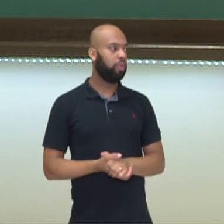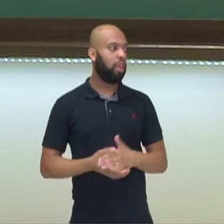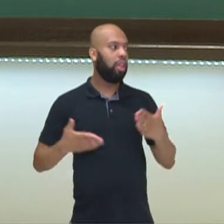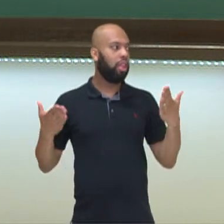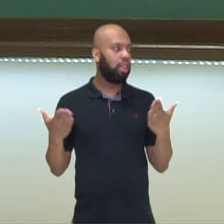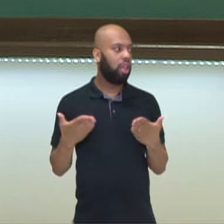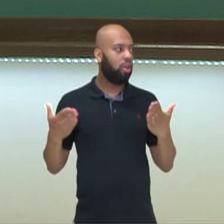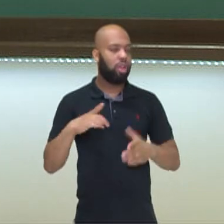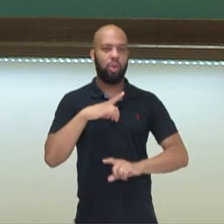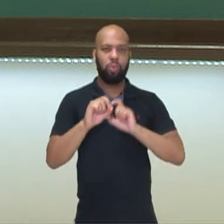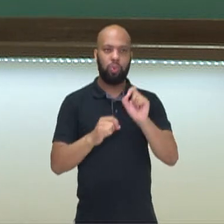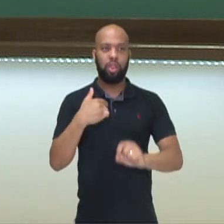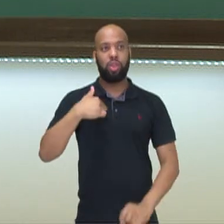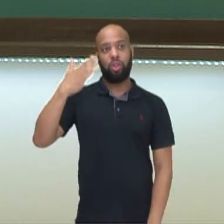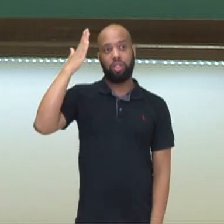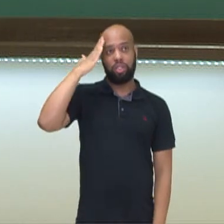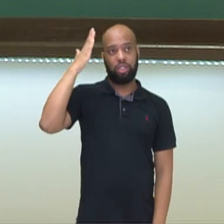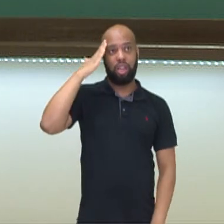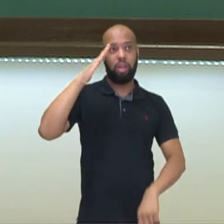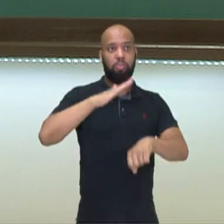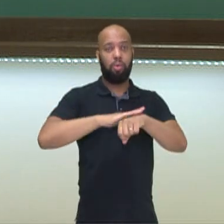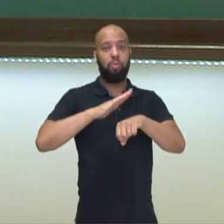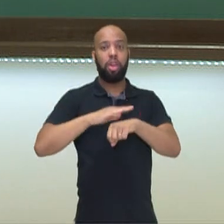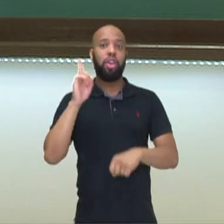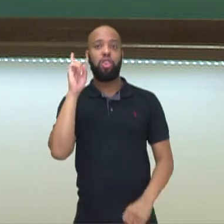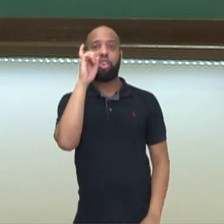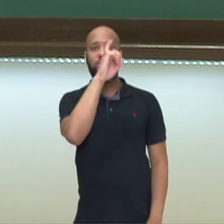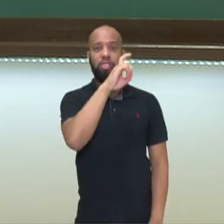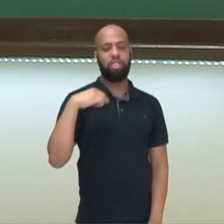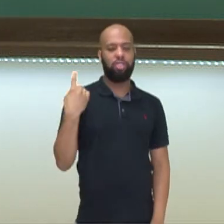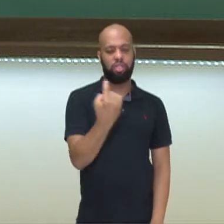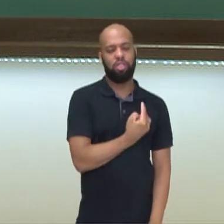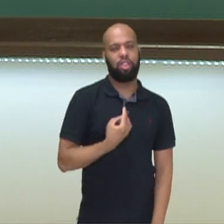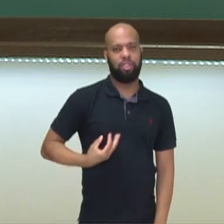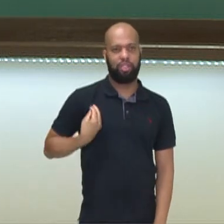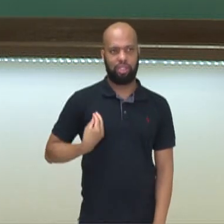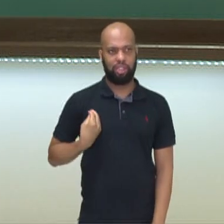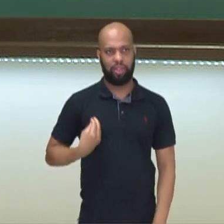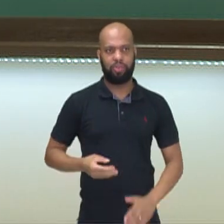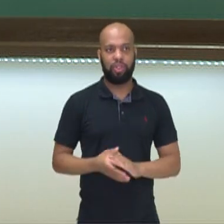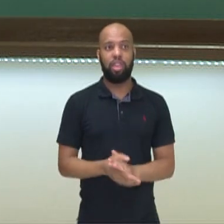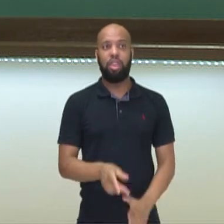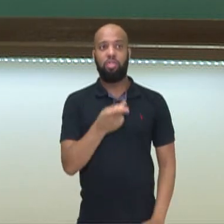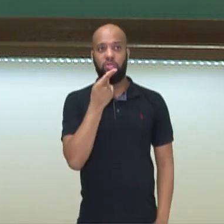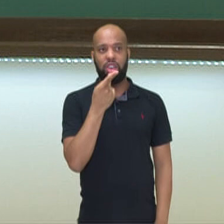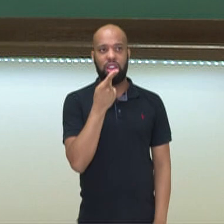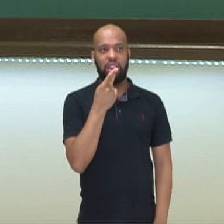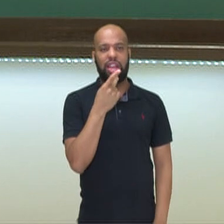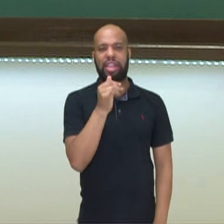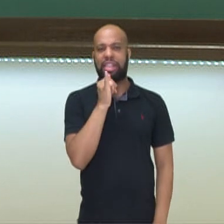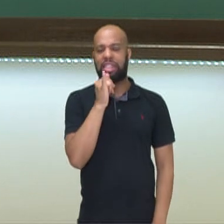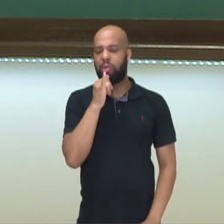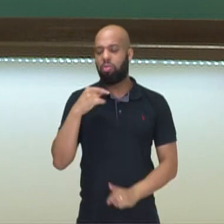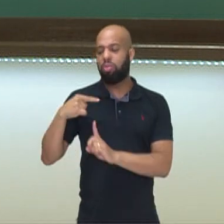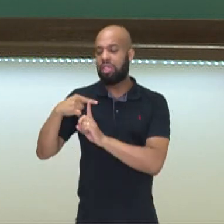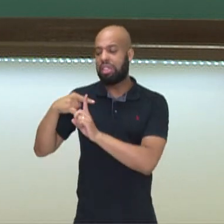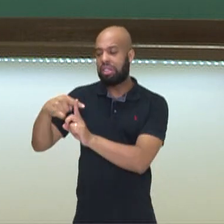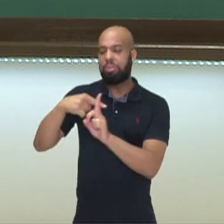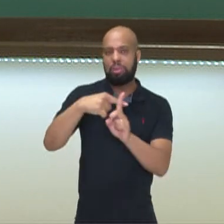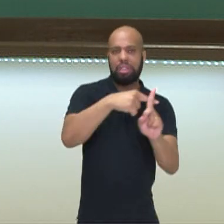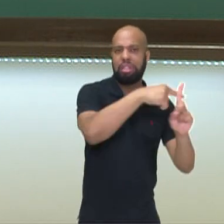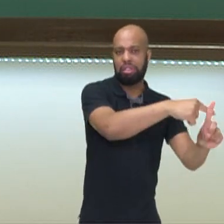Agora, eu sei que é um momento difícil em que nós estamos vivendo. Que falar de cemitério é algo,